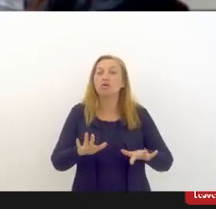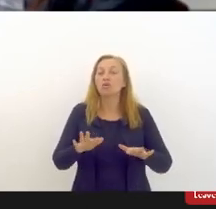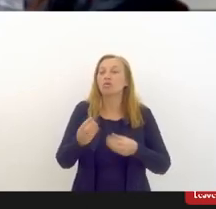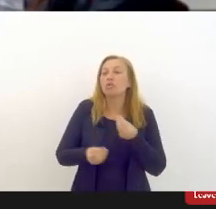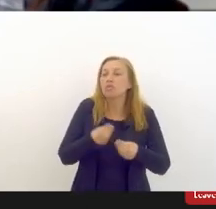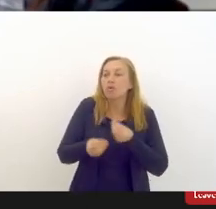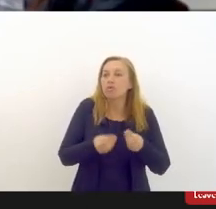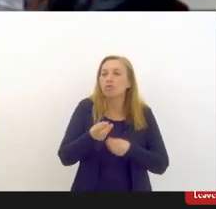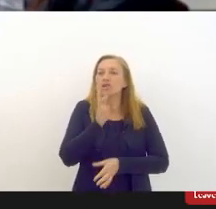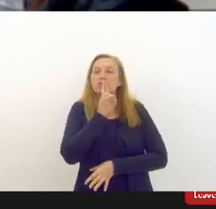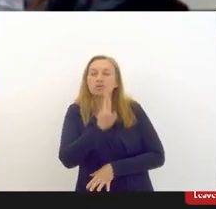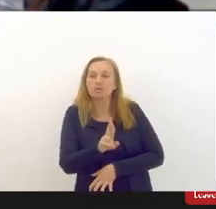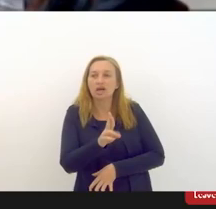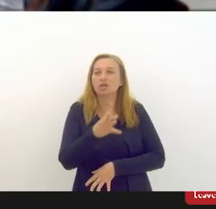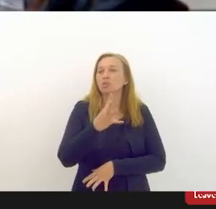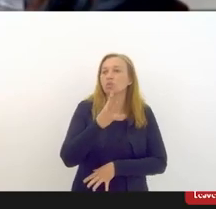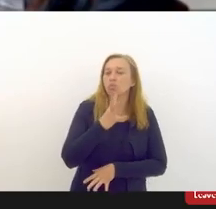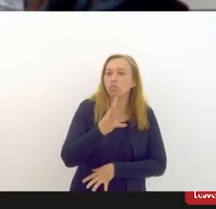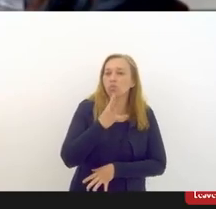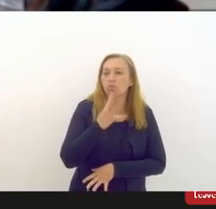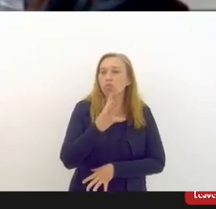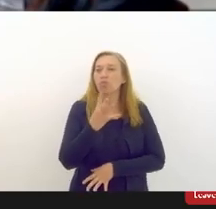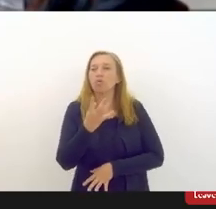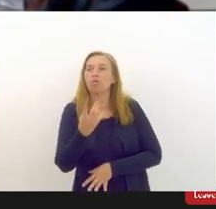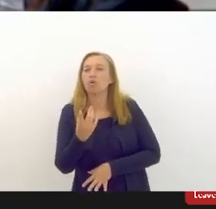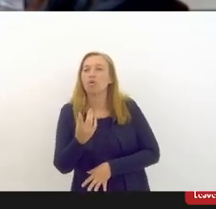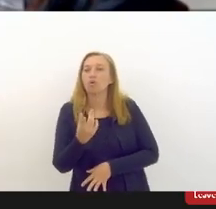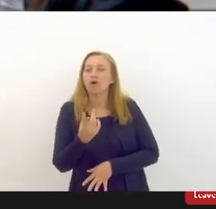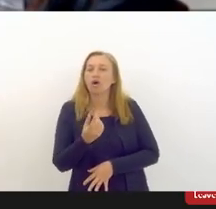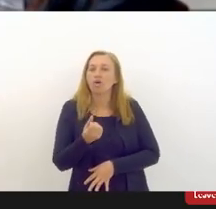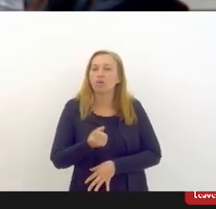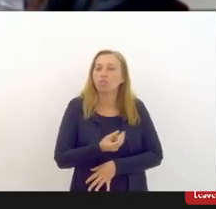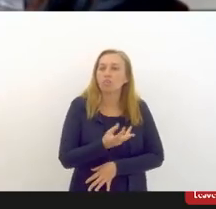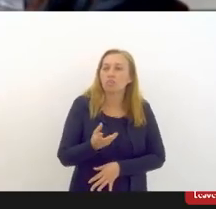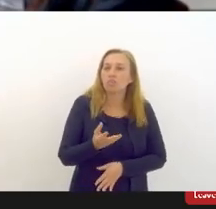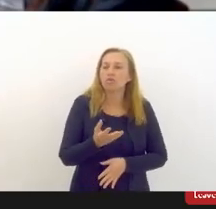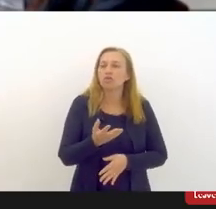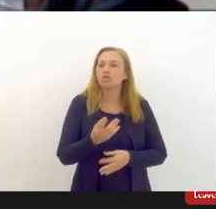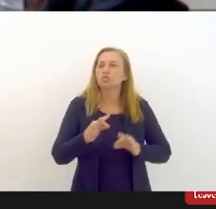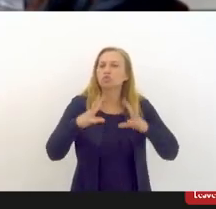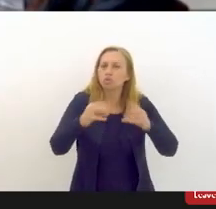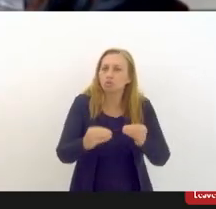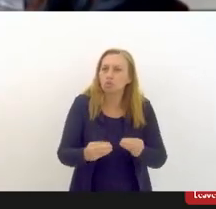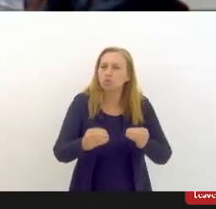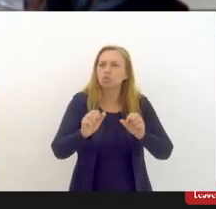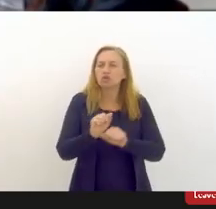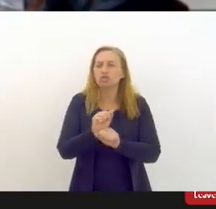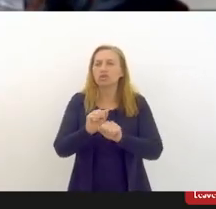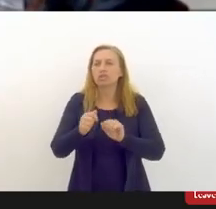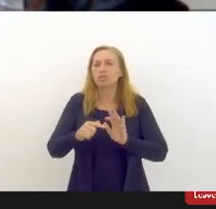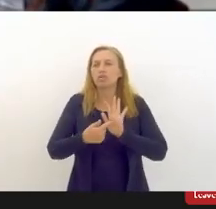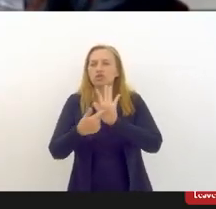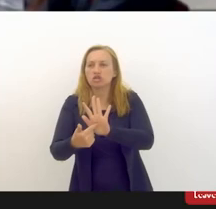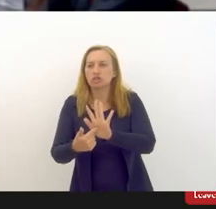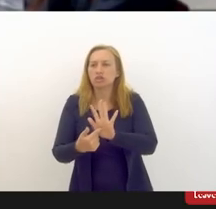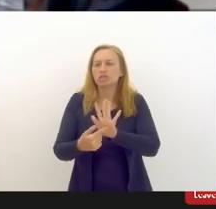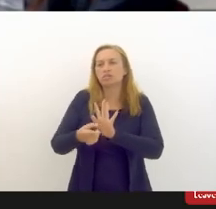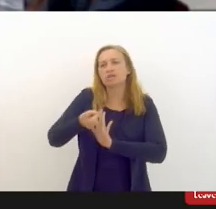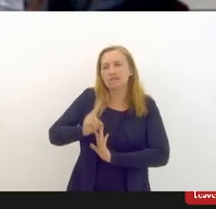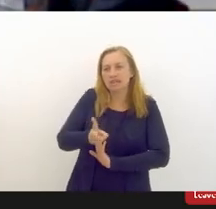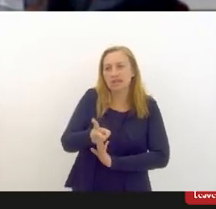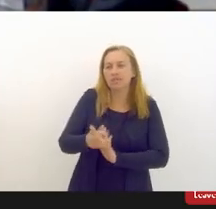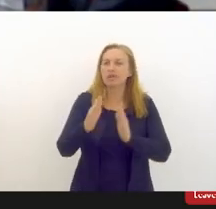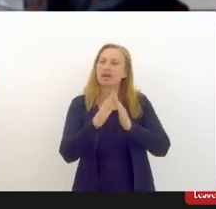que foi o resultado na Conhecer, a taxa de participação, tudo isso está disponível para as escolas e o tempo todo a gente está